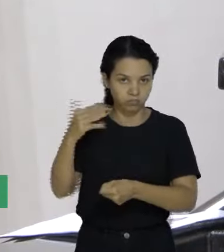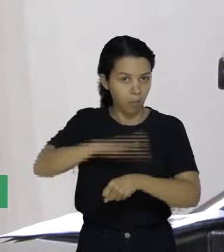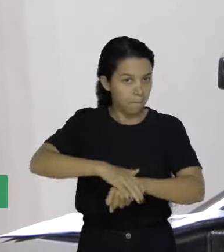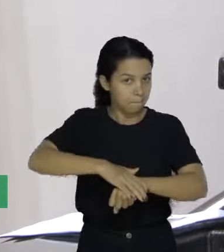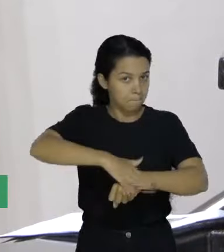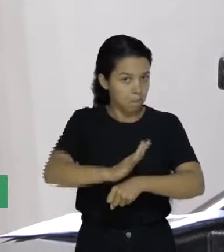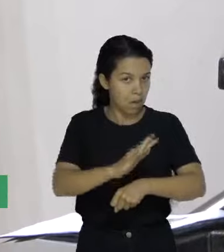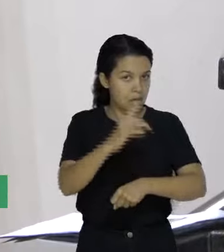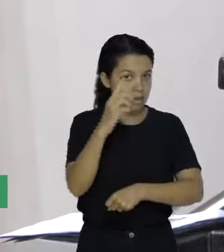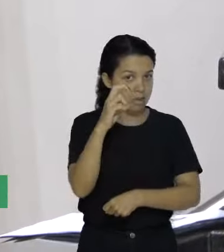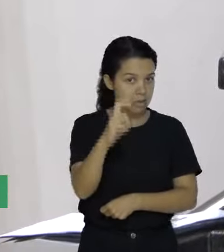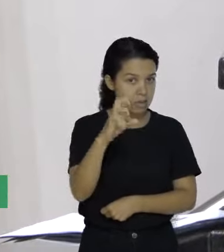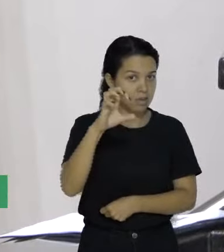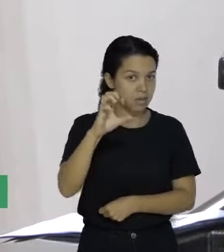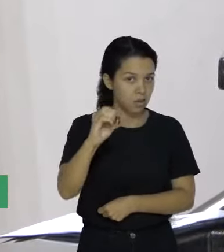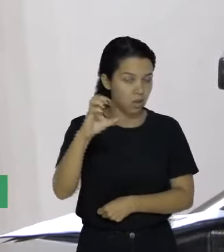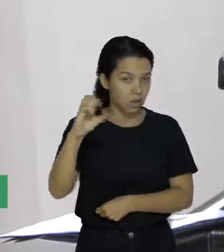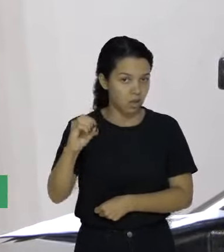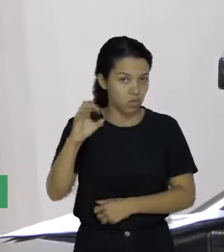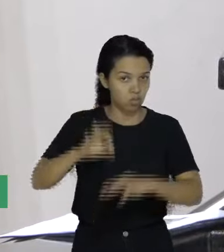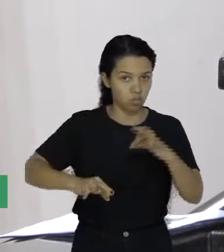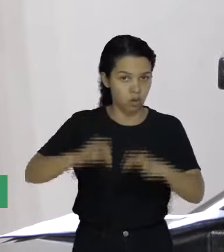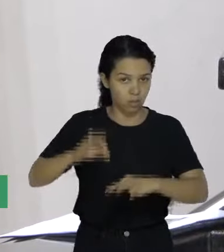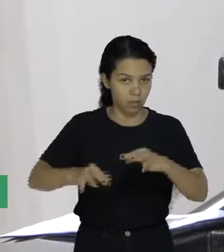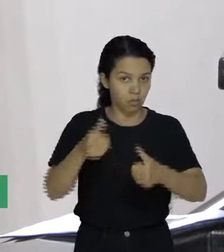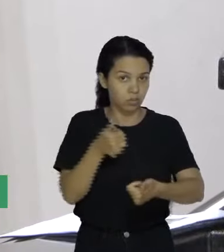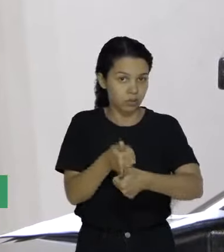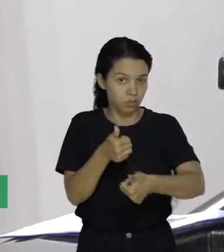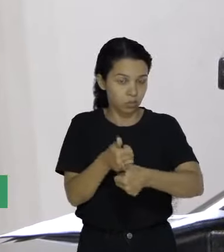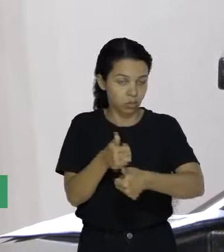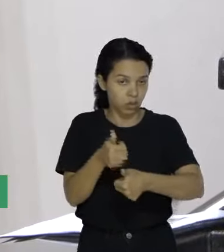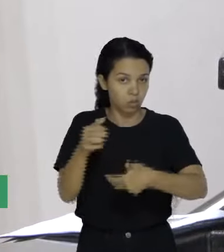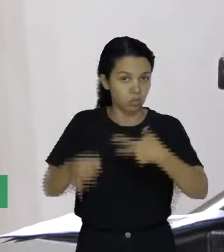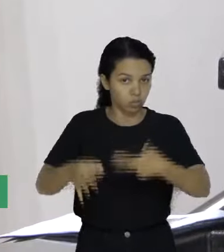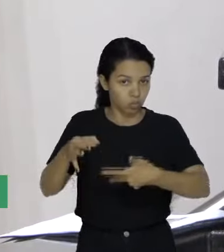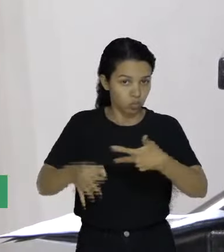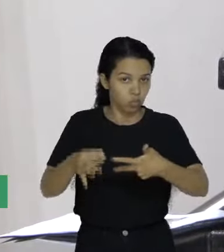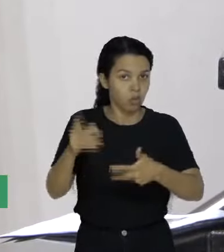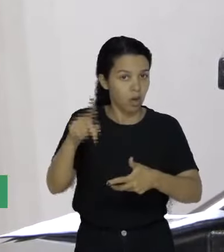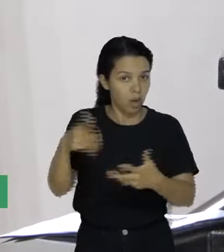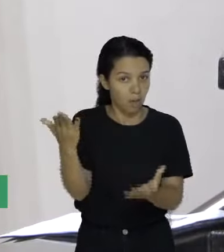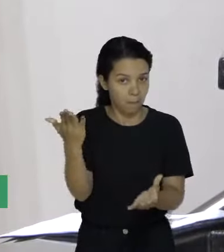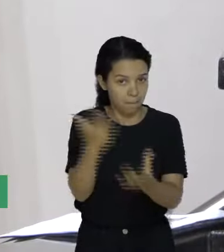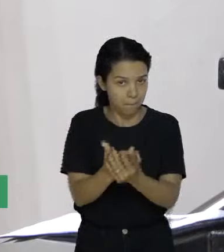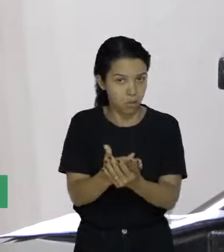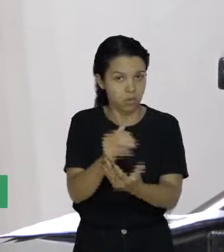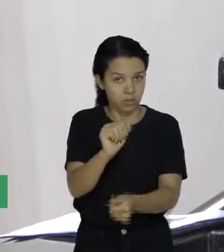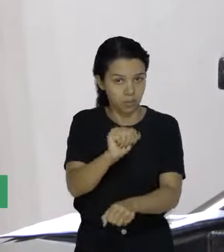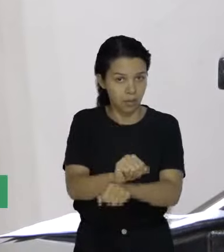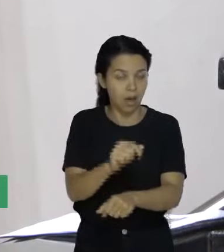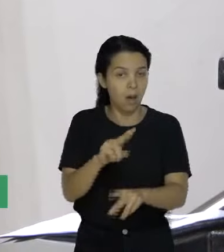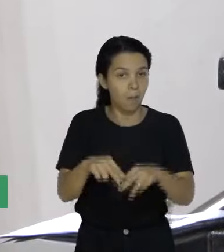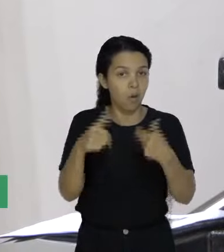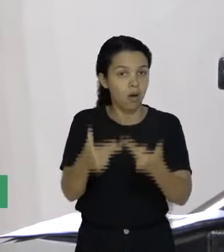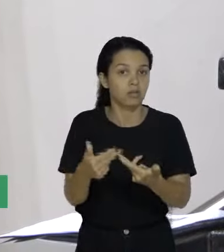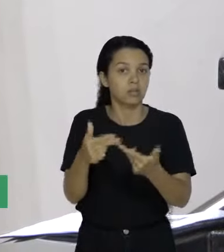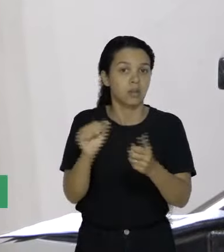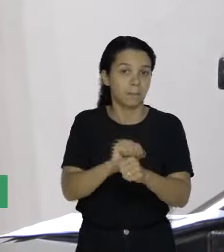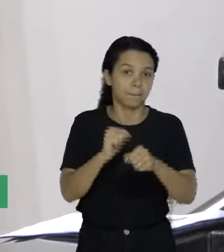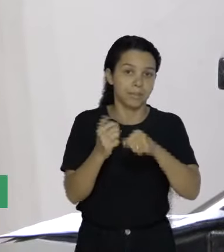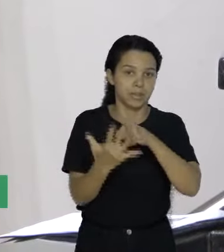de 500 julgamentos no tribunal do júri esses eram processos que estavam parados por causa da pandemia